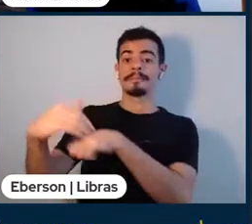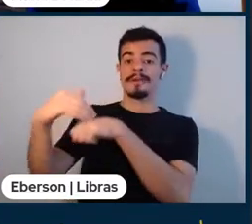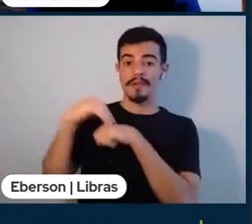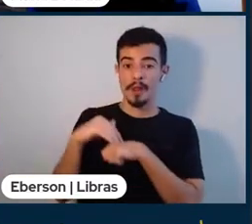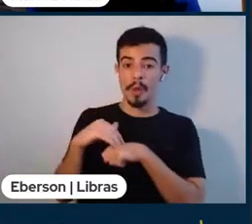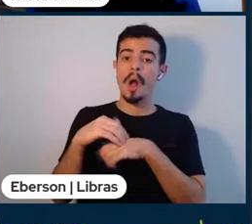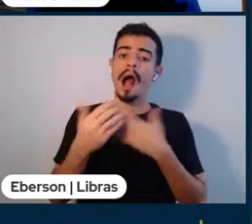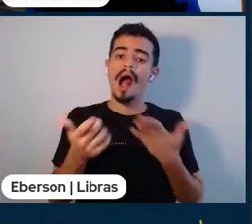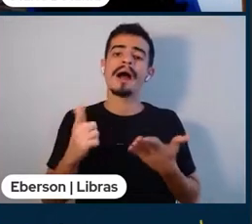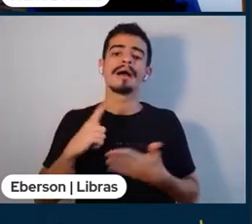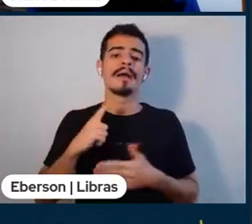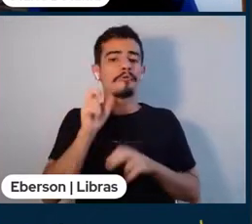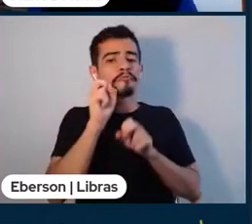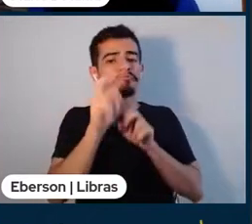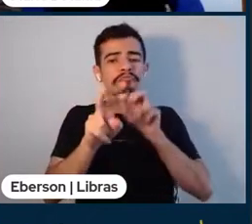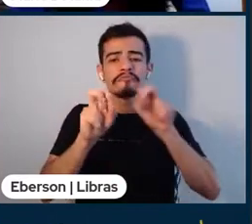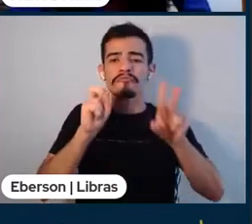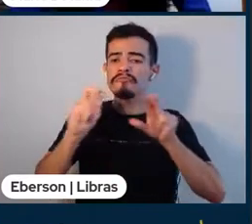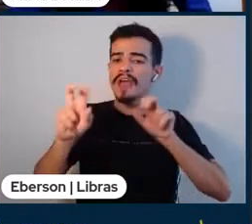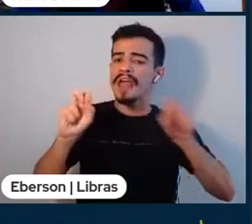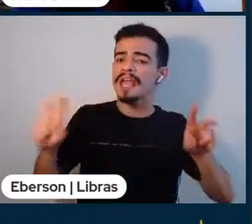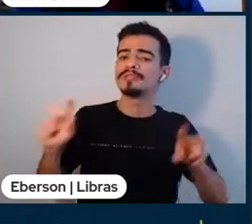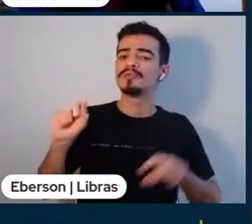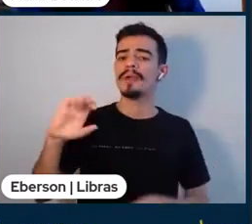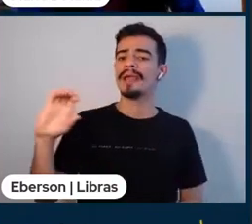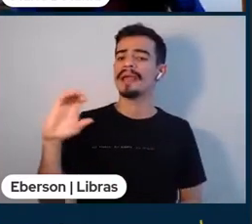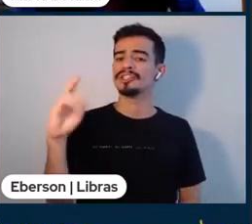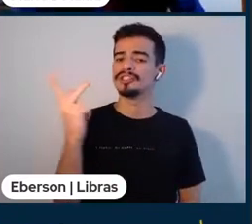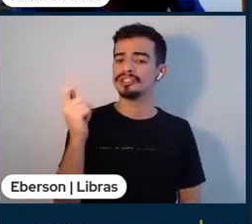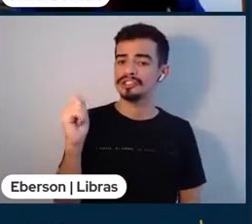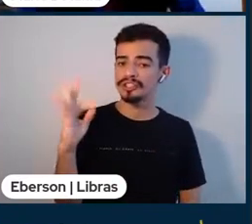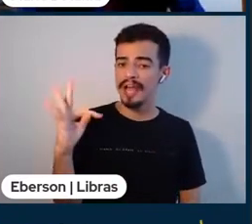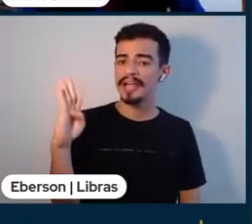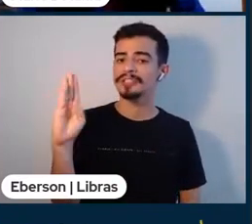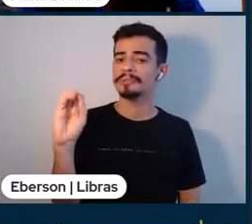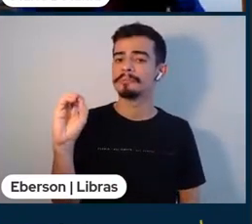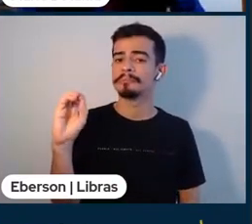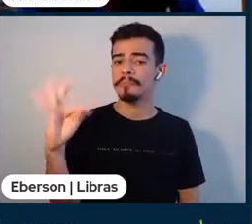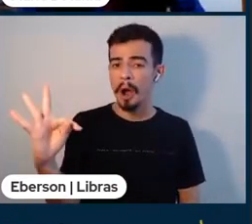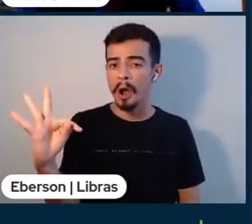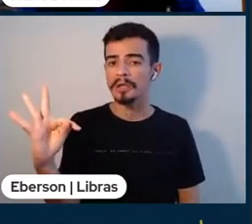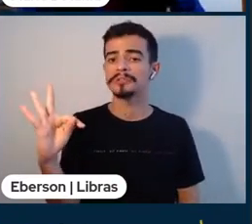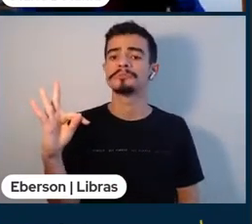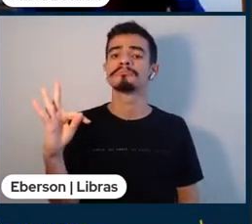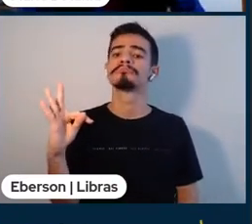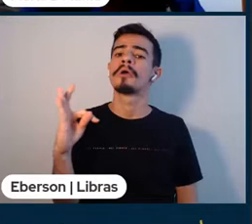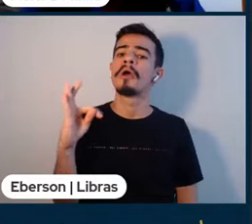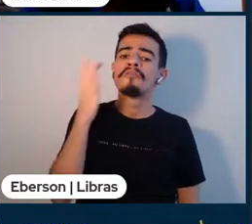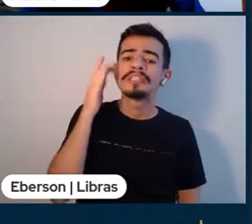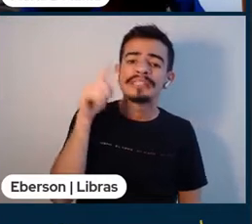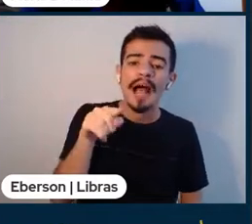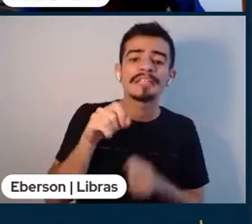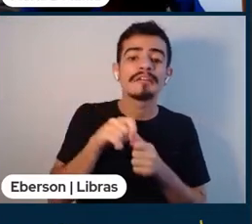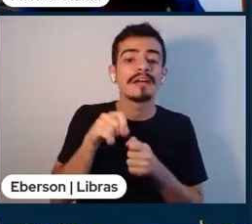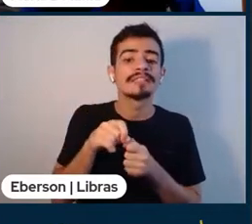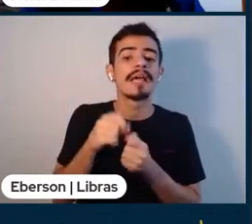visto uns chatbots, algumas coisas assim, o que que você acha de fazer um estudo, dar uma